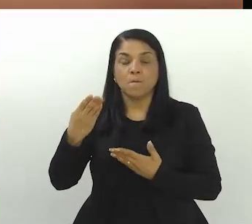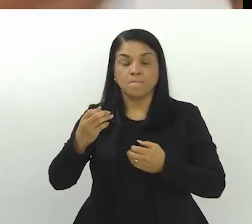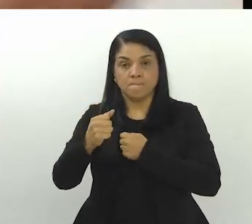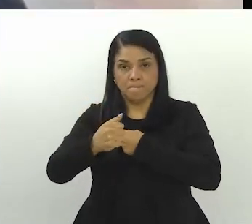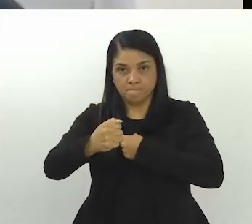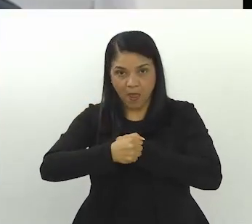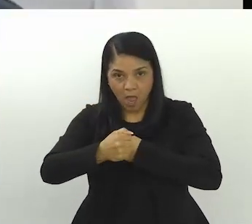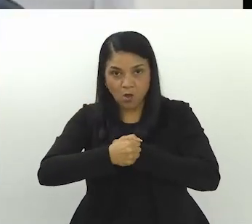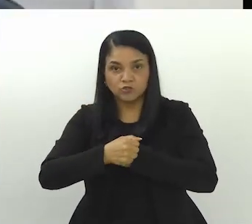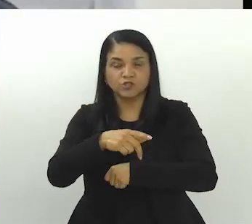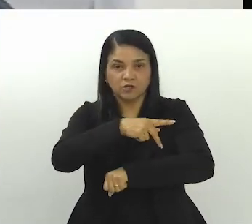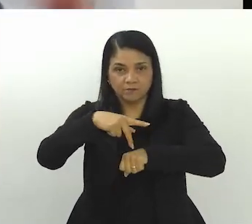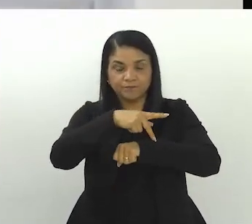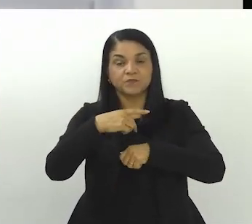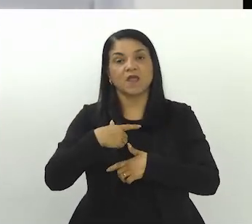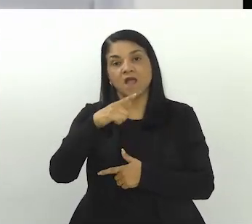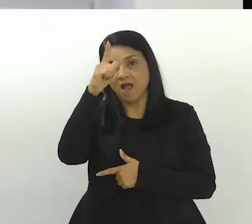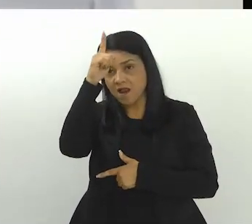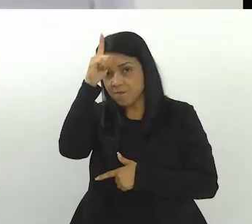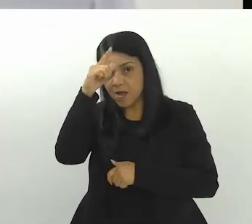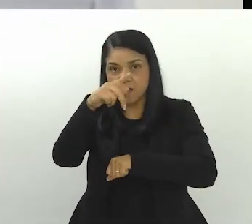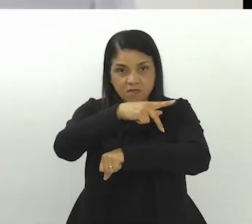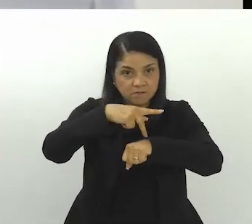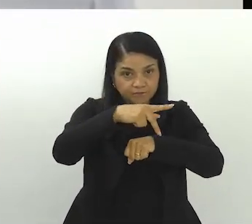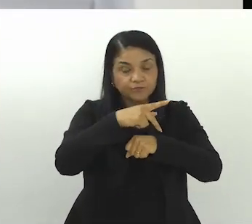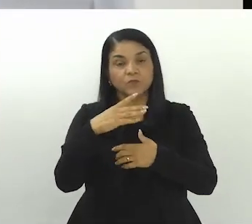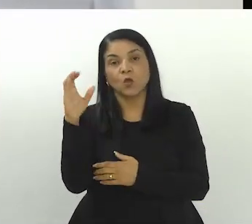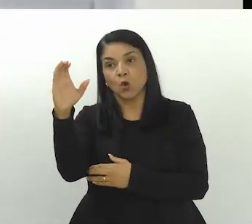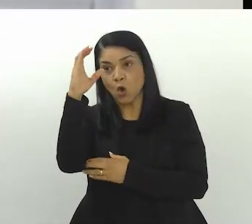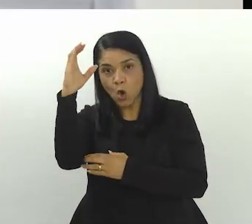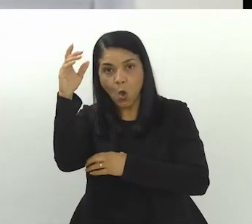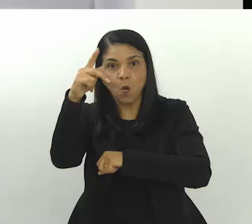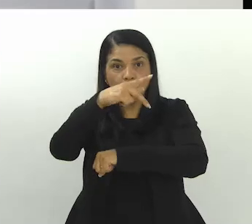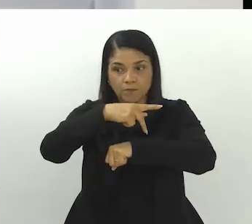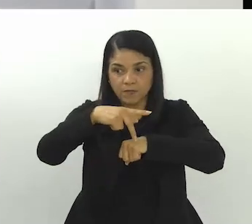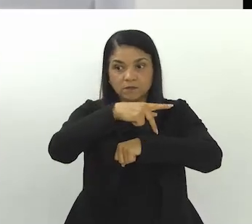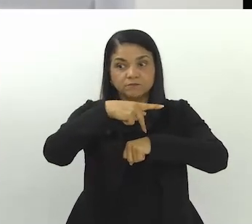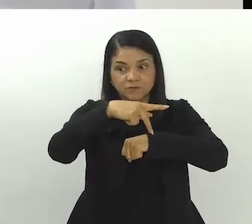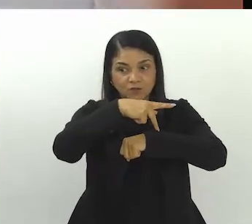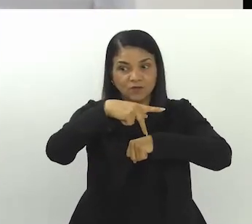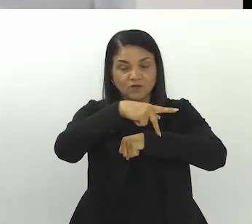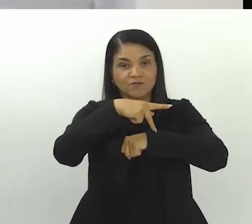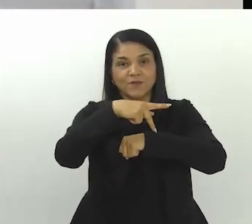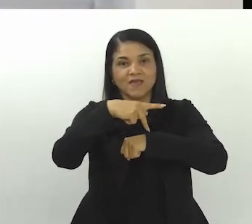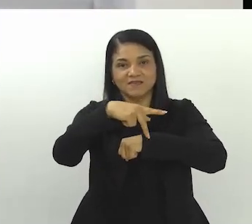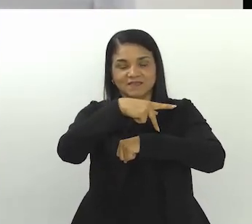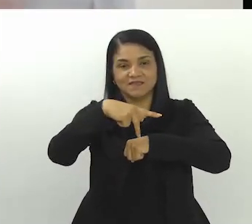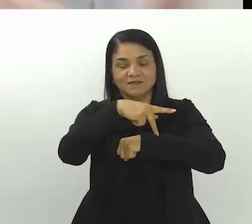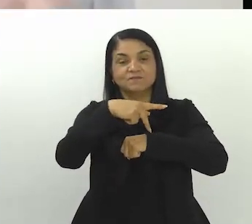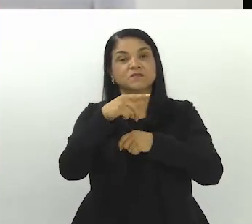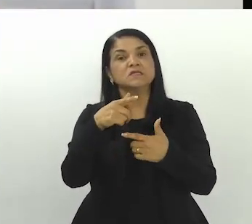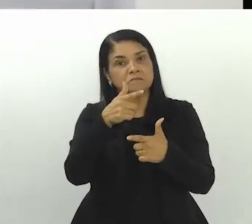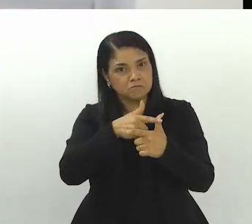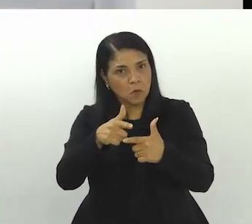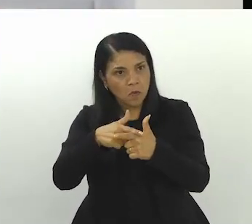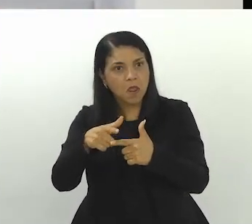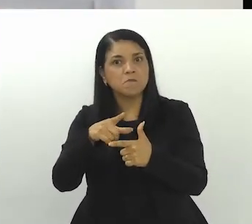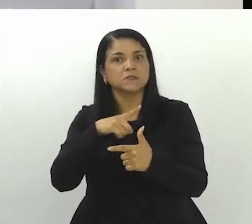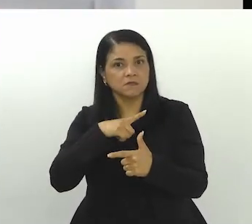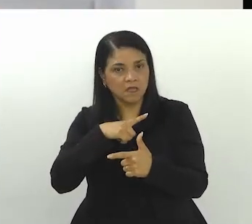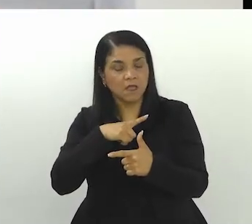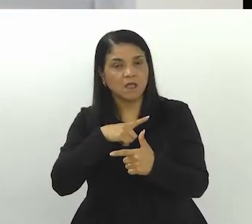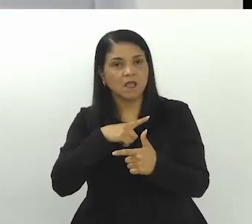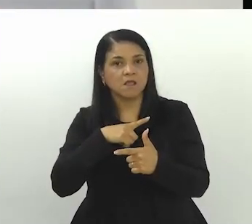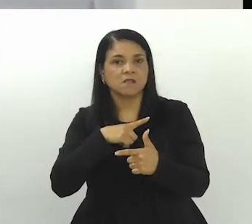por exemplo, na Bélgica, aconteceu na Alemanha, aconteceu na Colômbia, e obviamente, não estou dizendo que esses lugares não